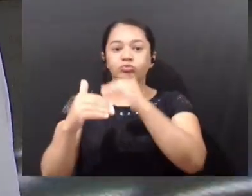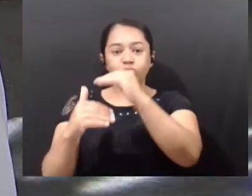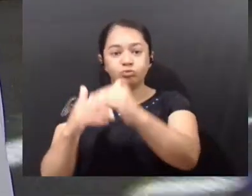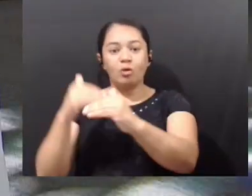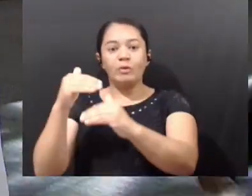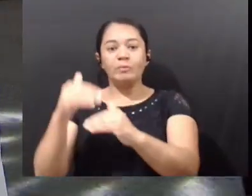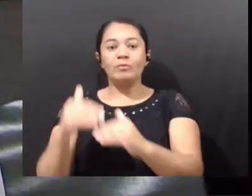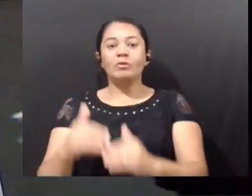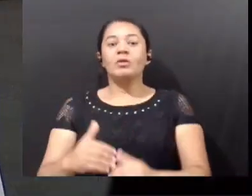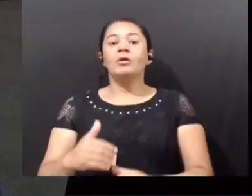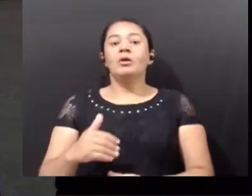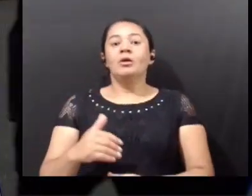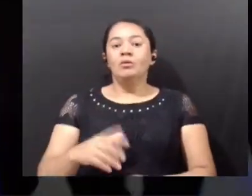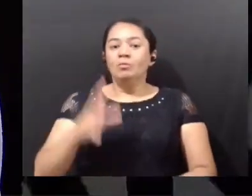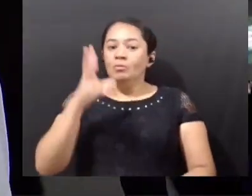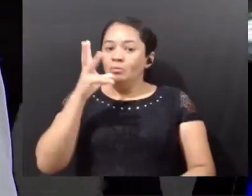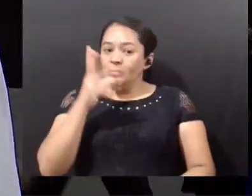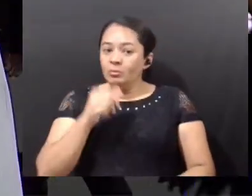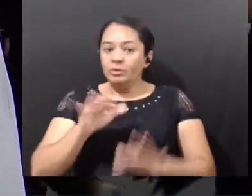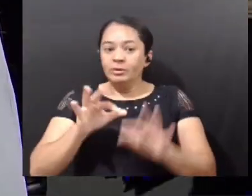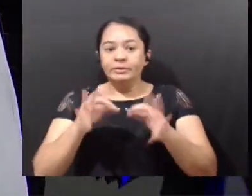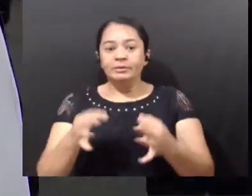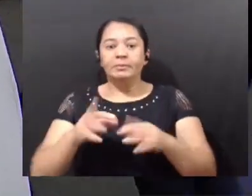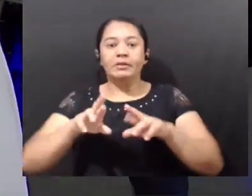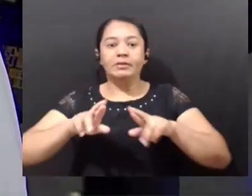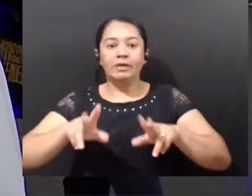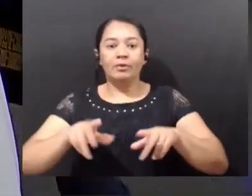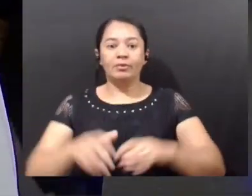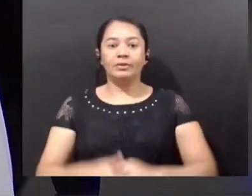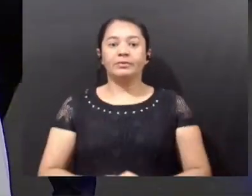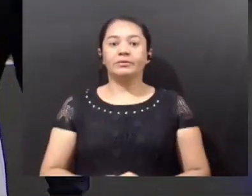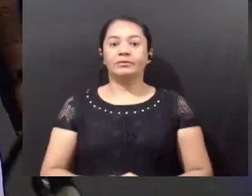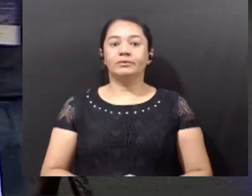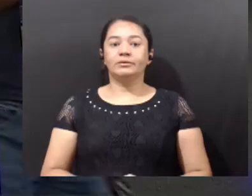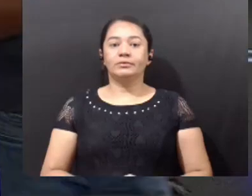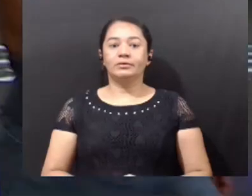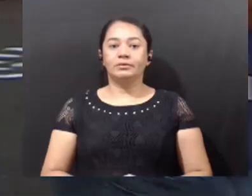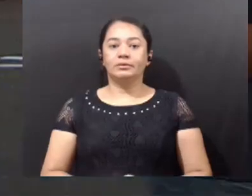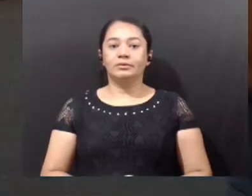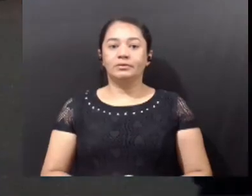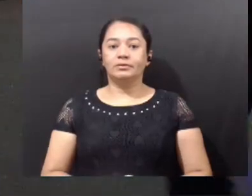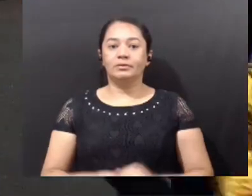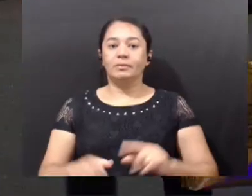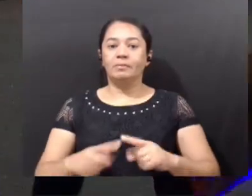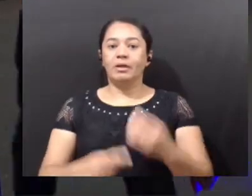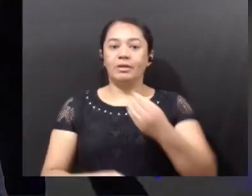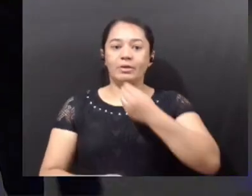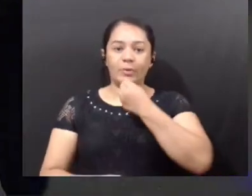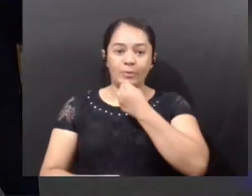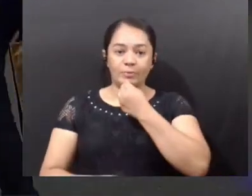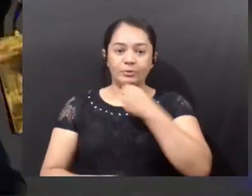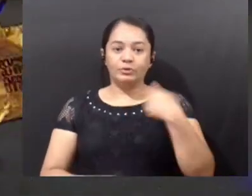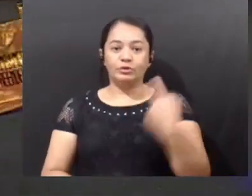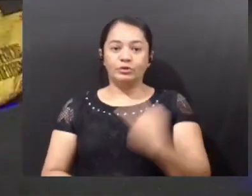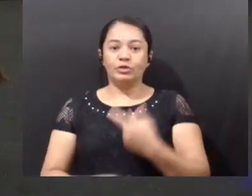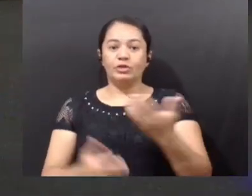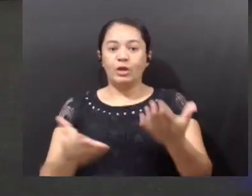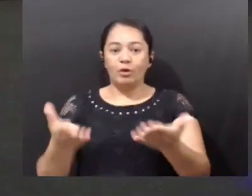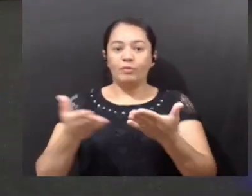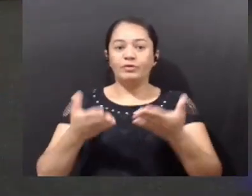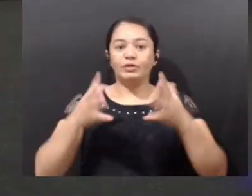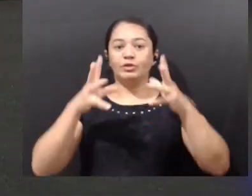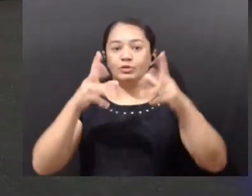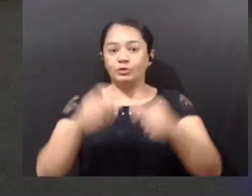não é simples para ninguém, mas é de oportunidade. Então a gente convida todo mundo para a gente mostrar